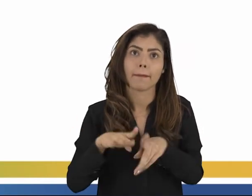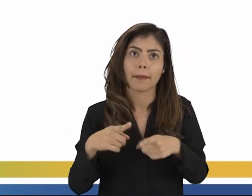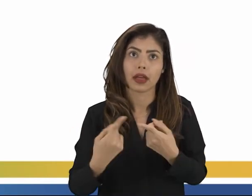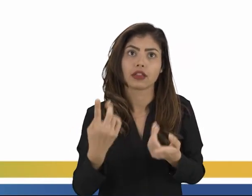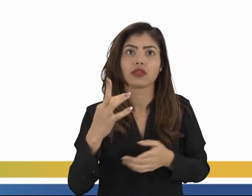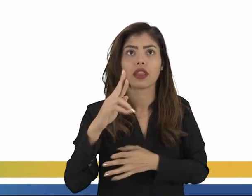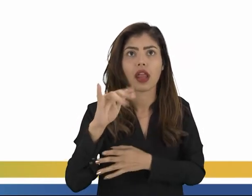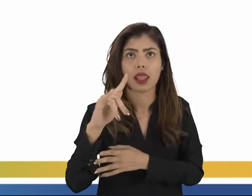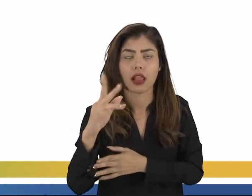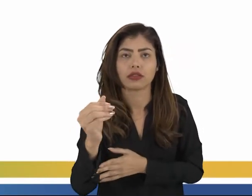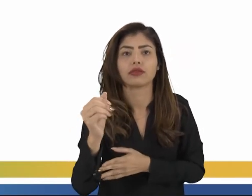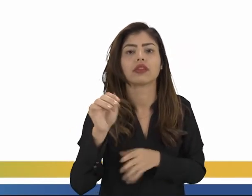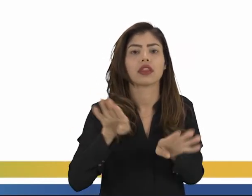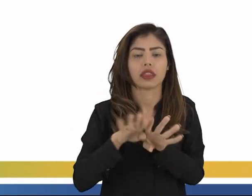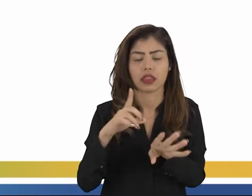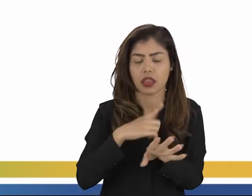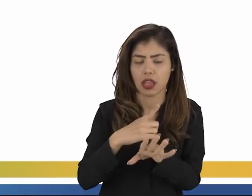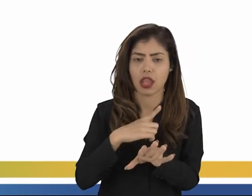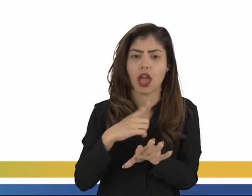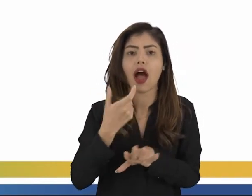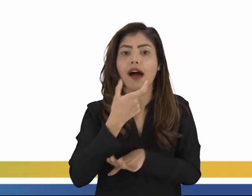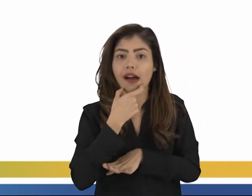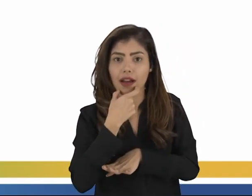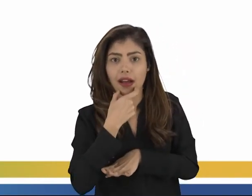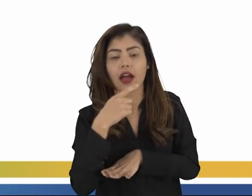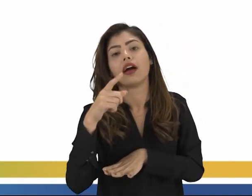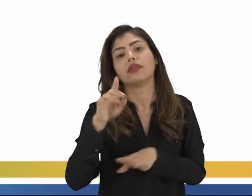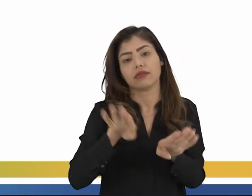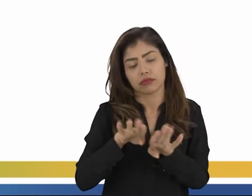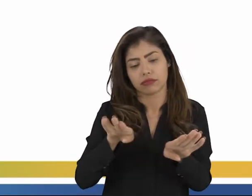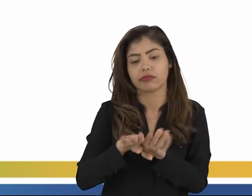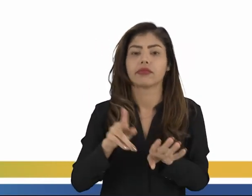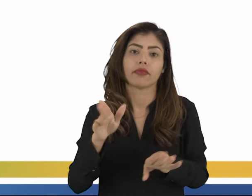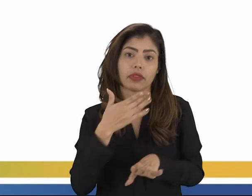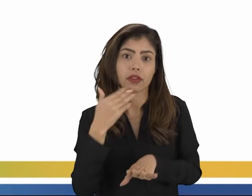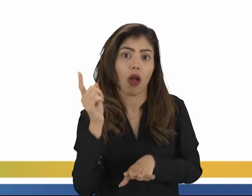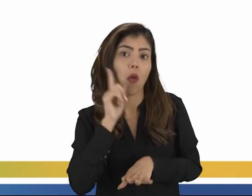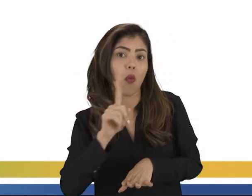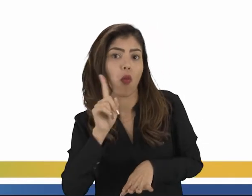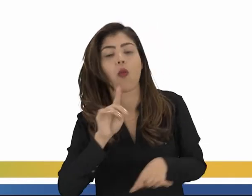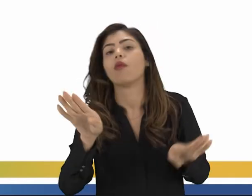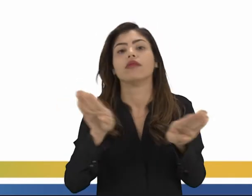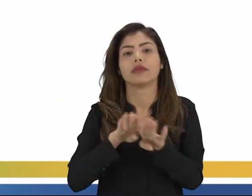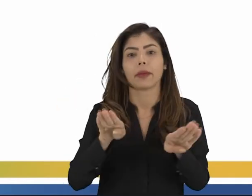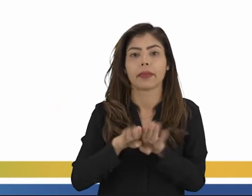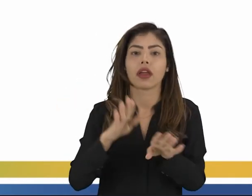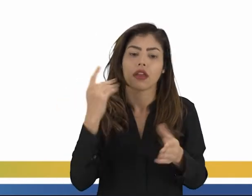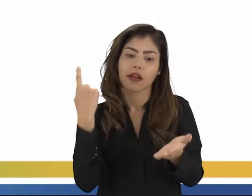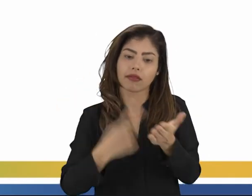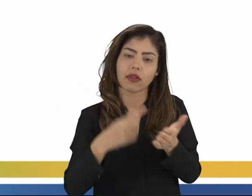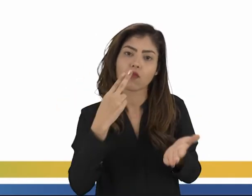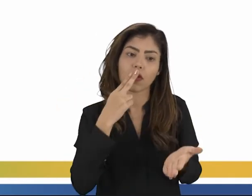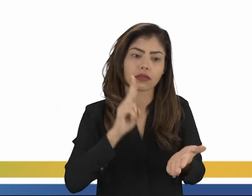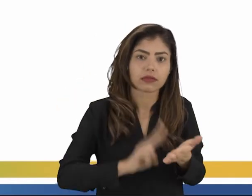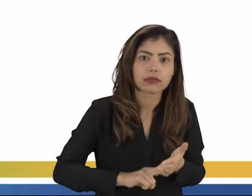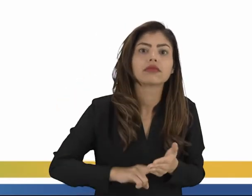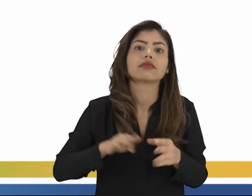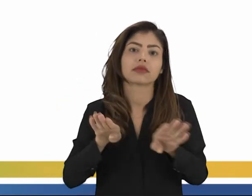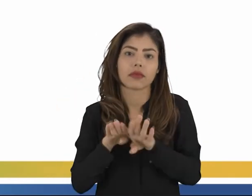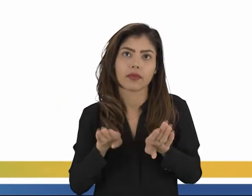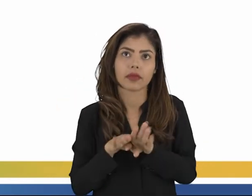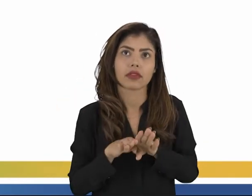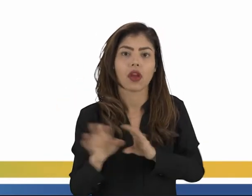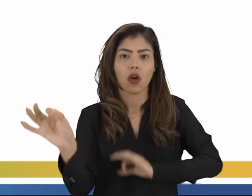aí um ponto para que os Estados Unidos da América seja criado uma carta aí realmente constitucional,